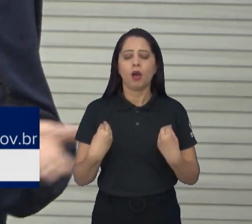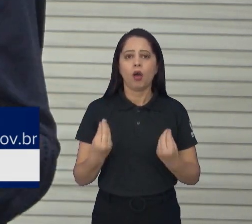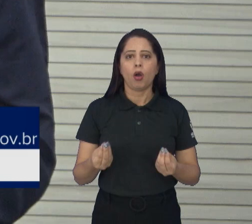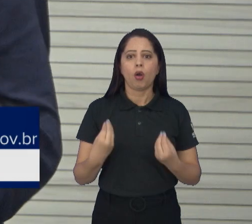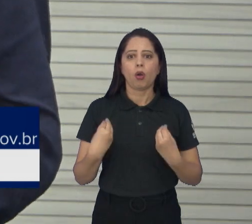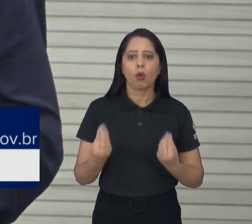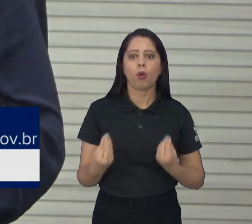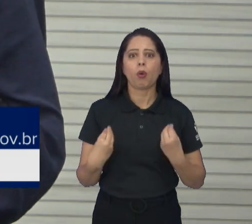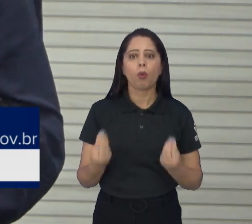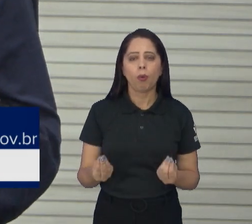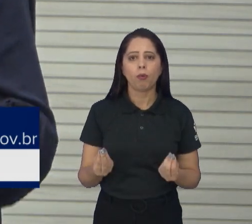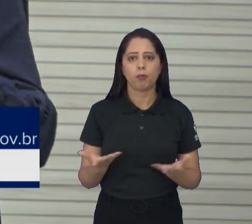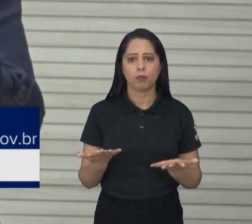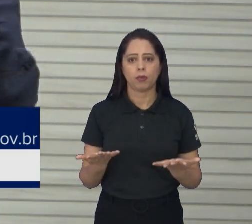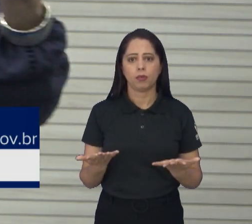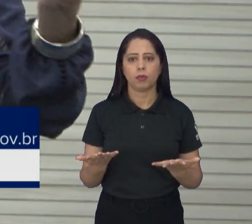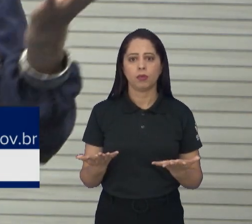ordem